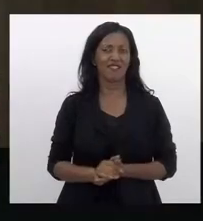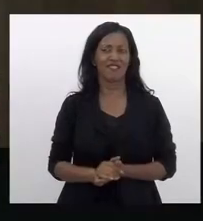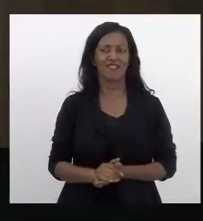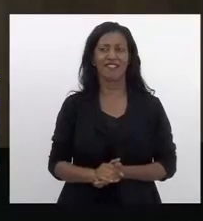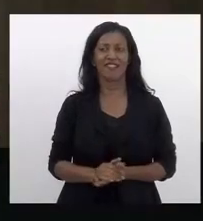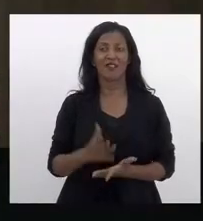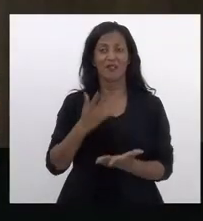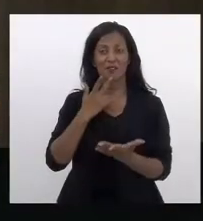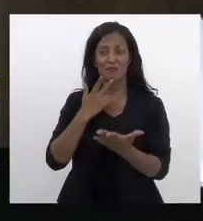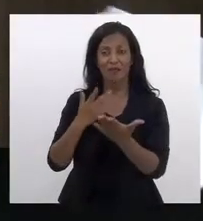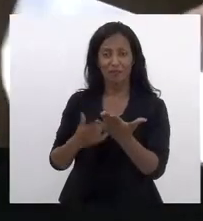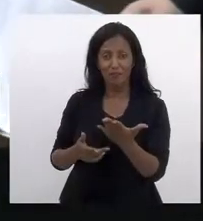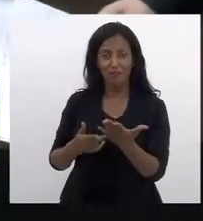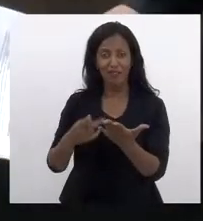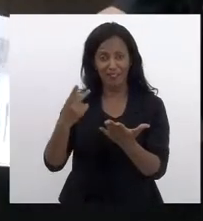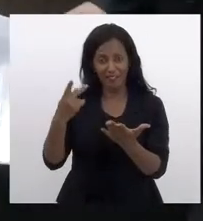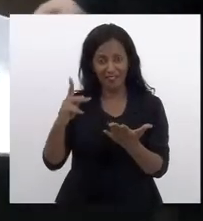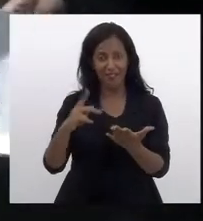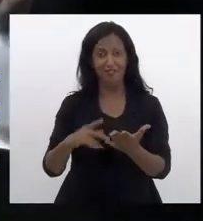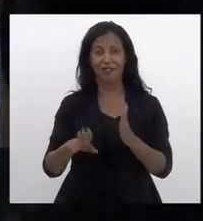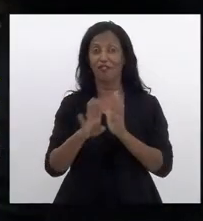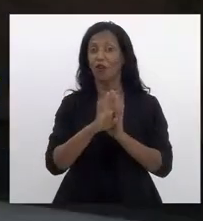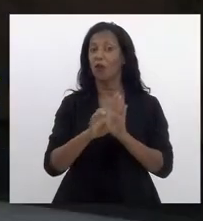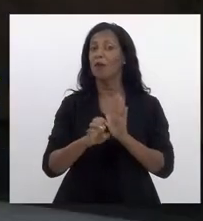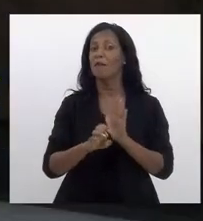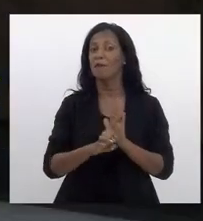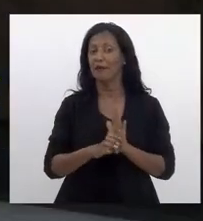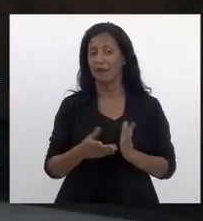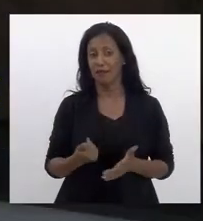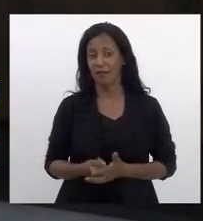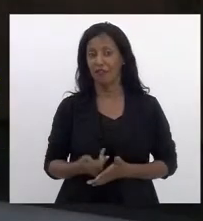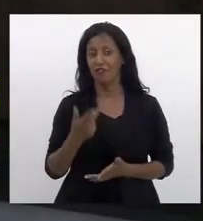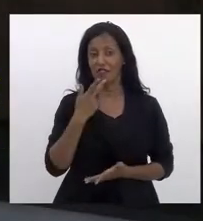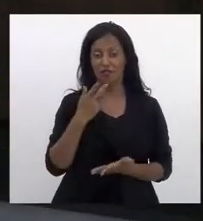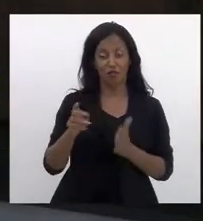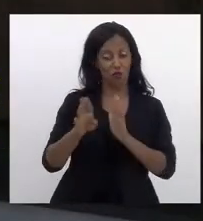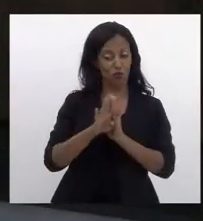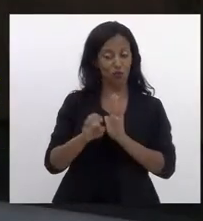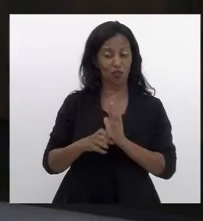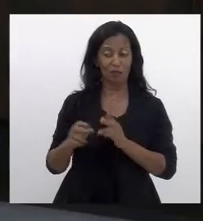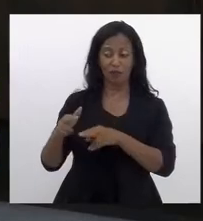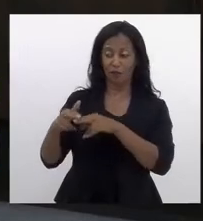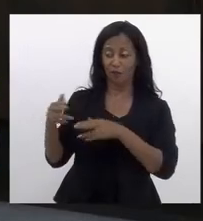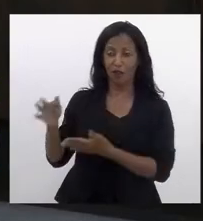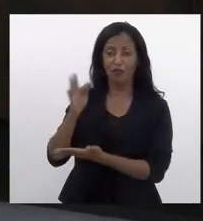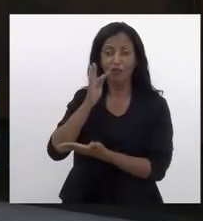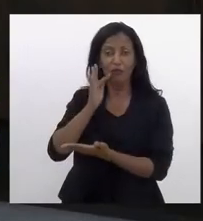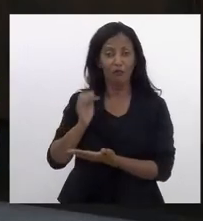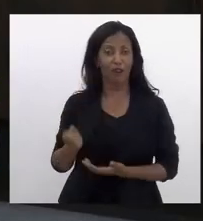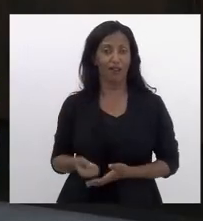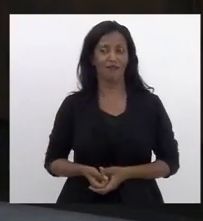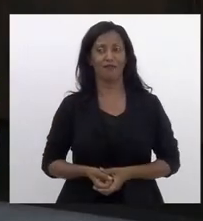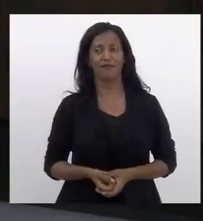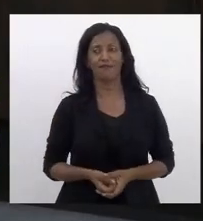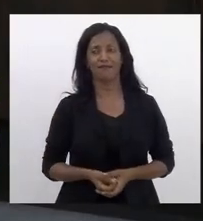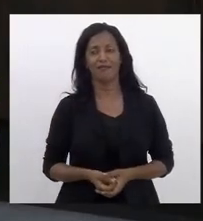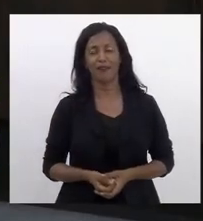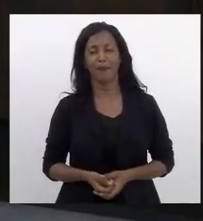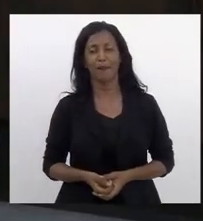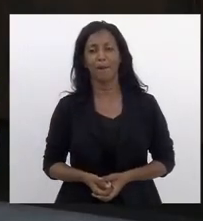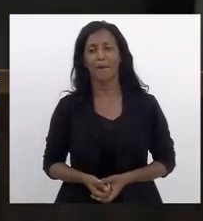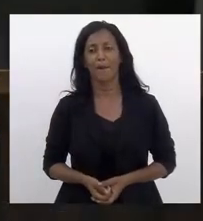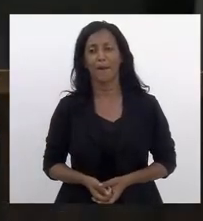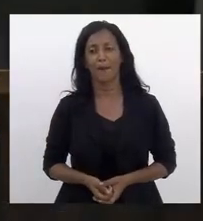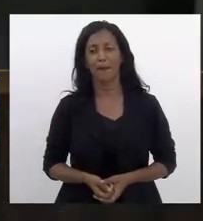Vossa Excelência, inclusive não, no projeto Excelência anterior. Não, Vossa Excelência emendas, não botou emenda agora por conta do Flávio. Para discutir o texto em segunda.